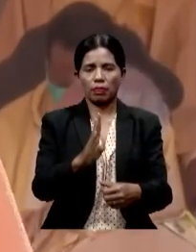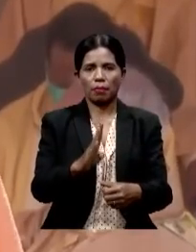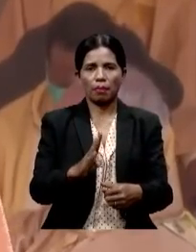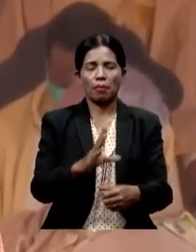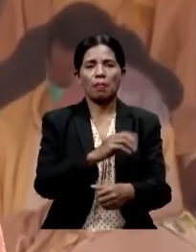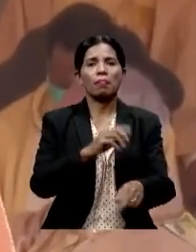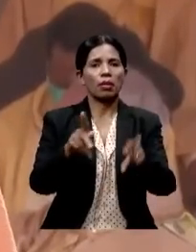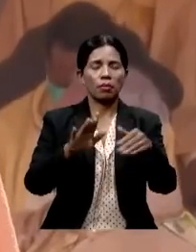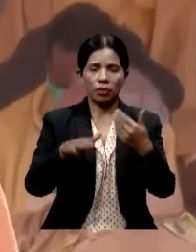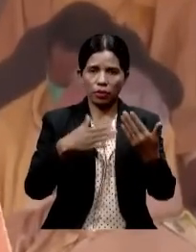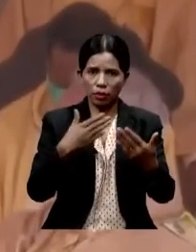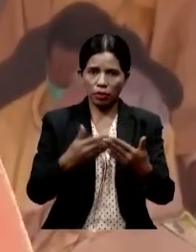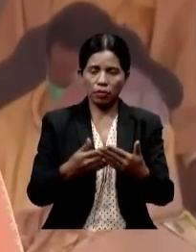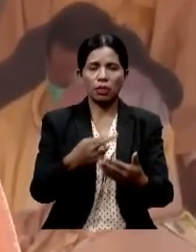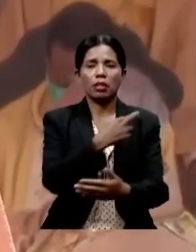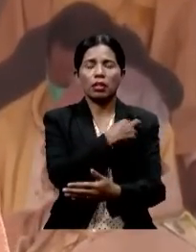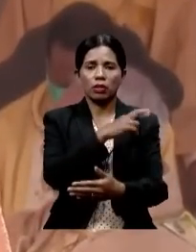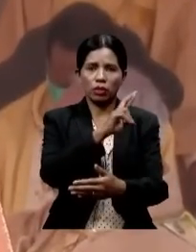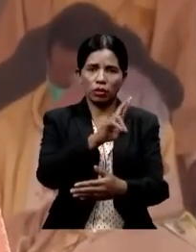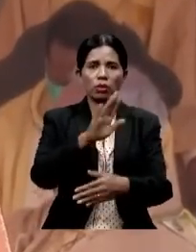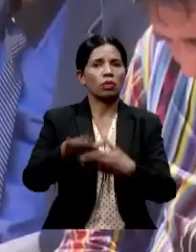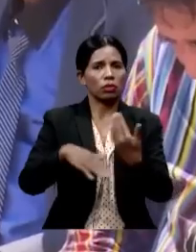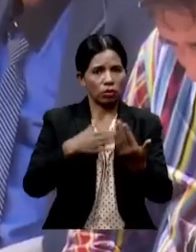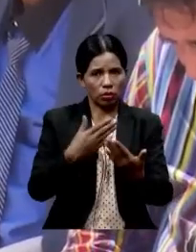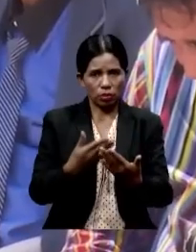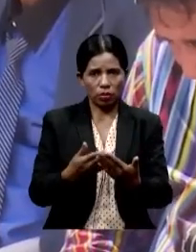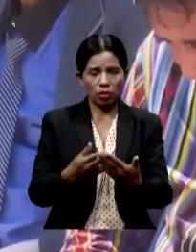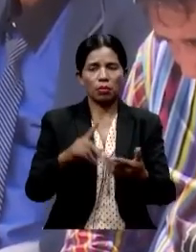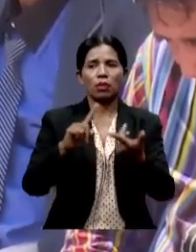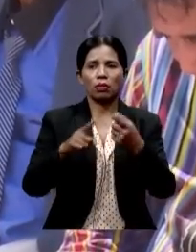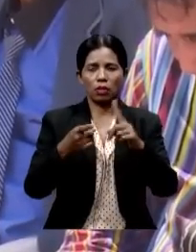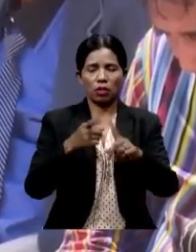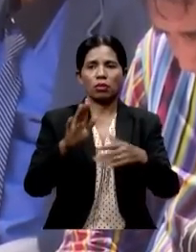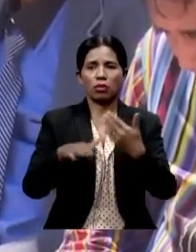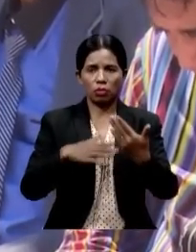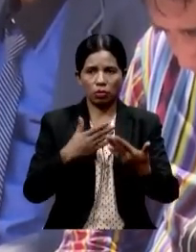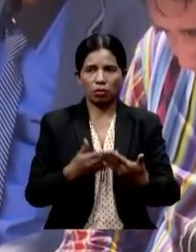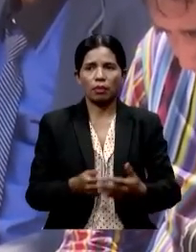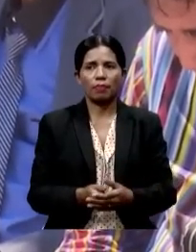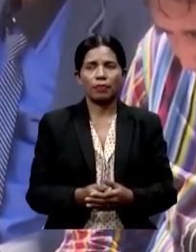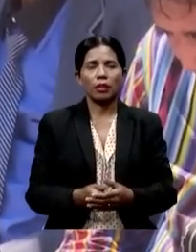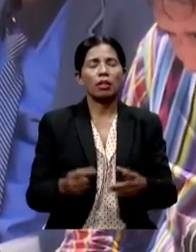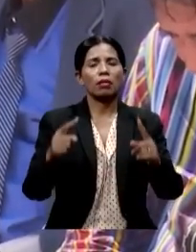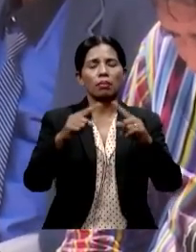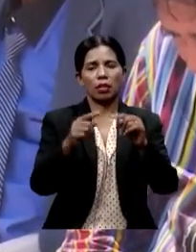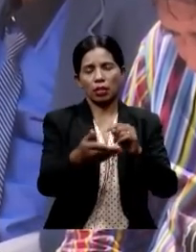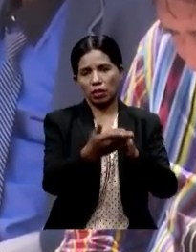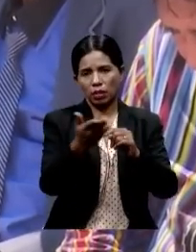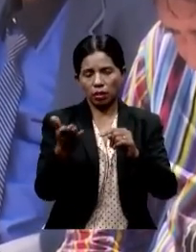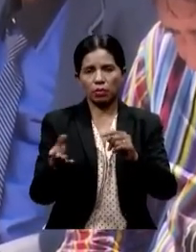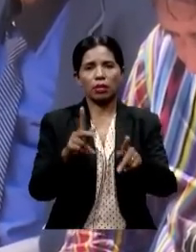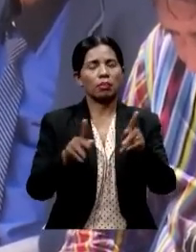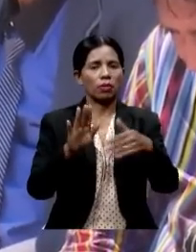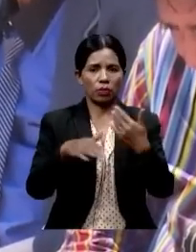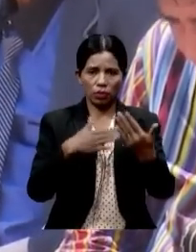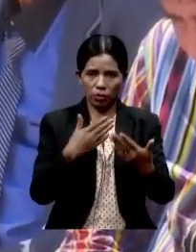clero sira ba religioso religiosa sira ba maluk sira hotu ba imi srani doven sira